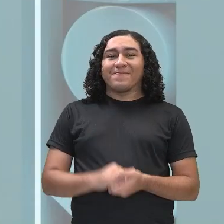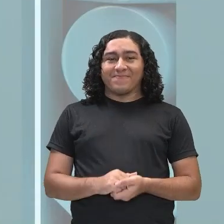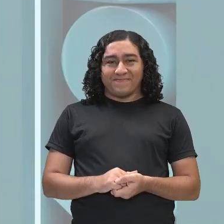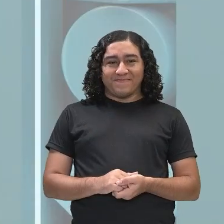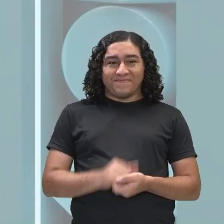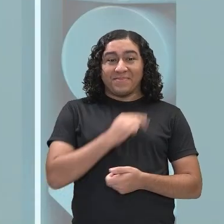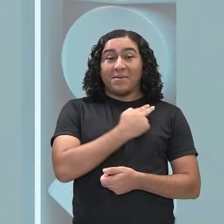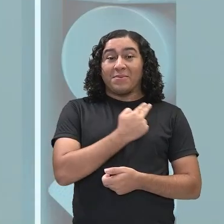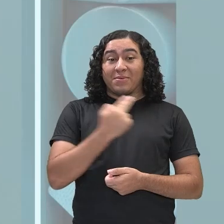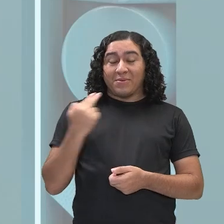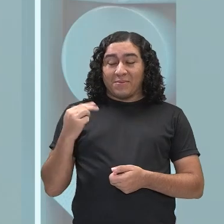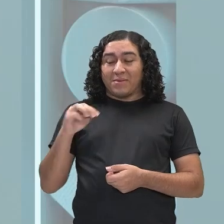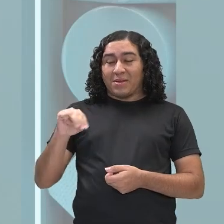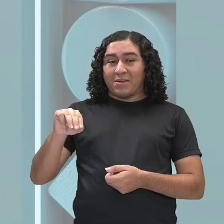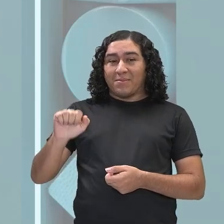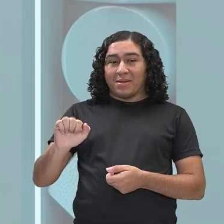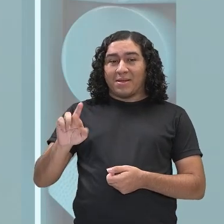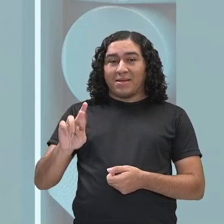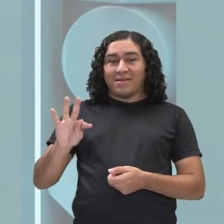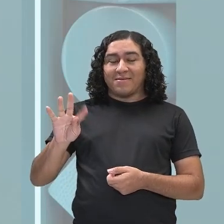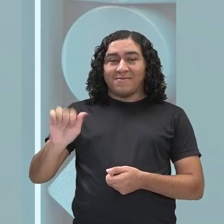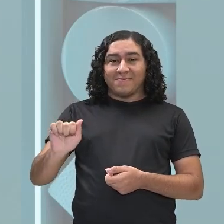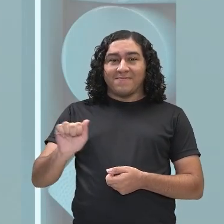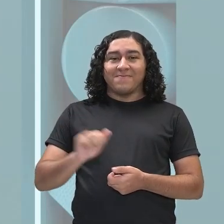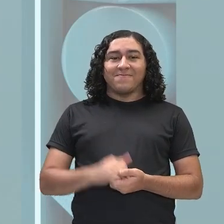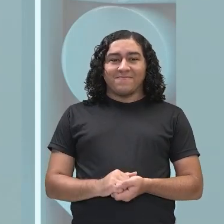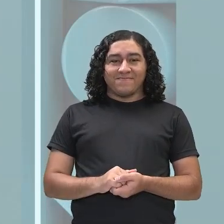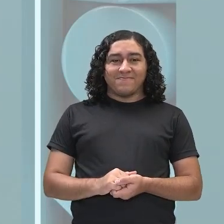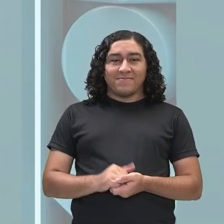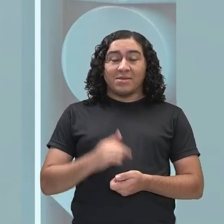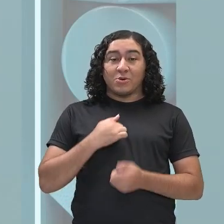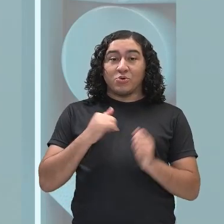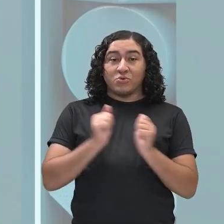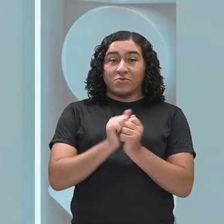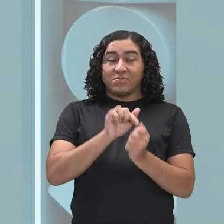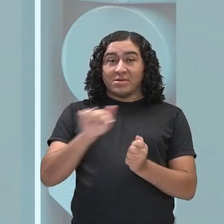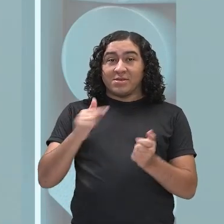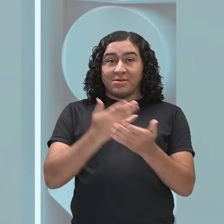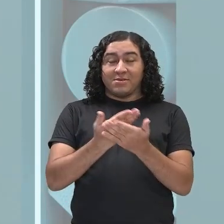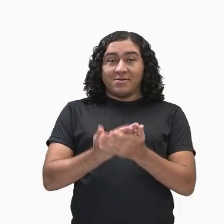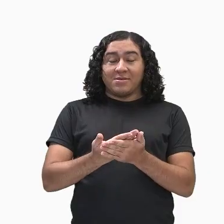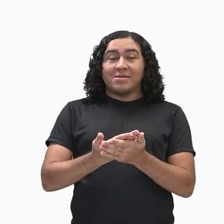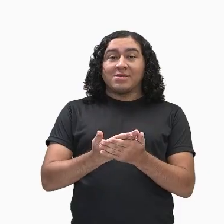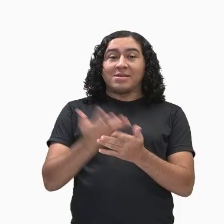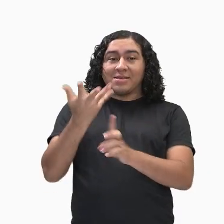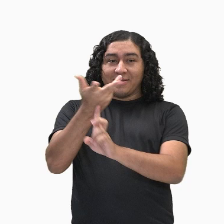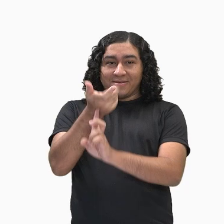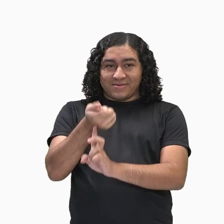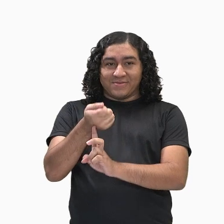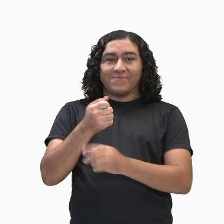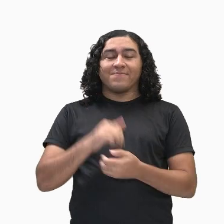Sou professora Marta Patrícia e estarei com vocês na aula de artes.